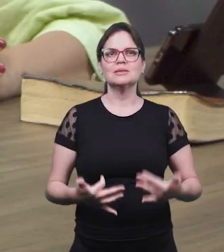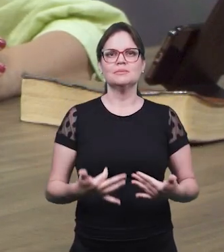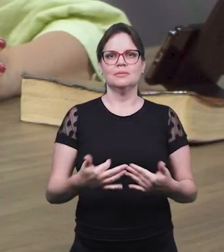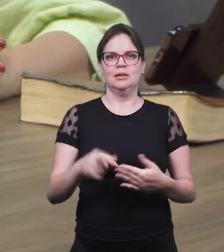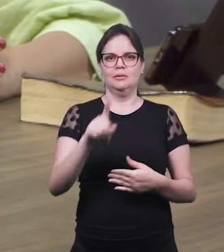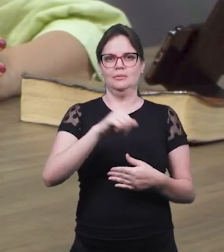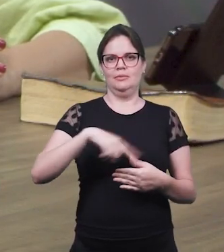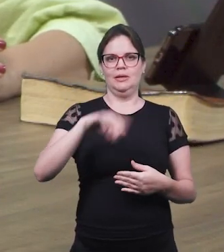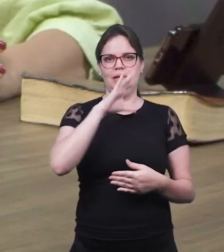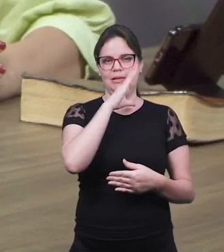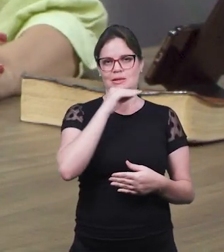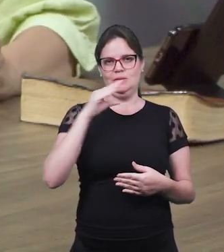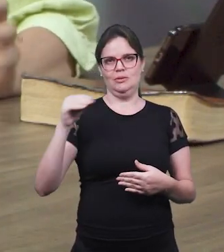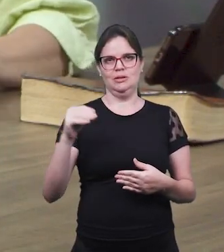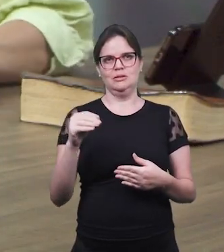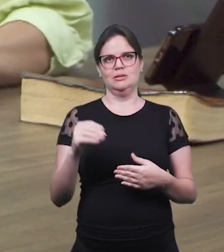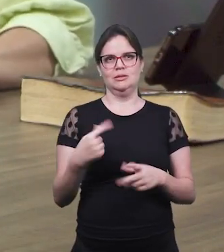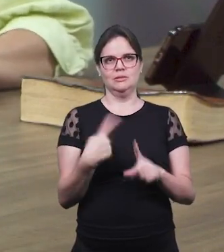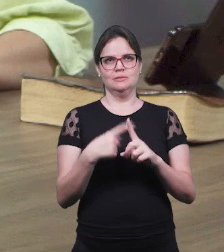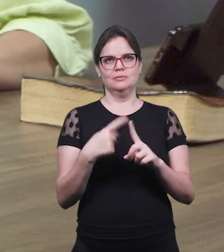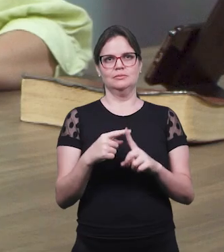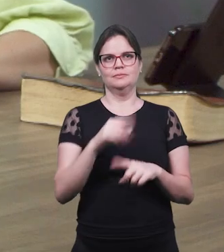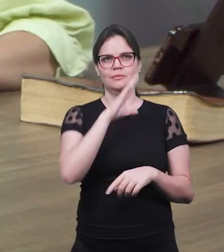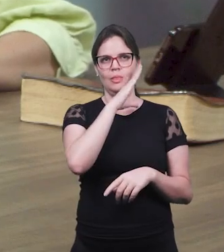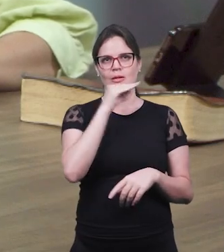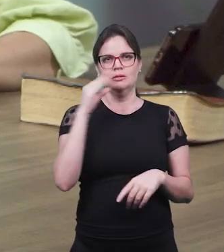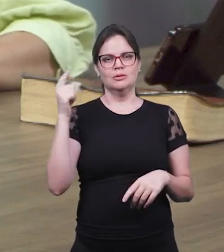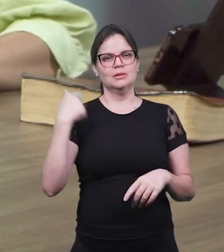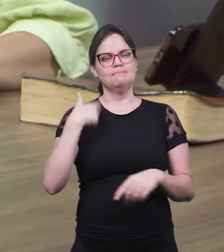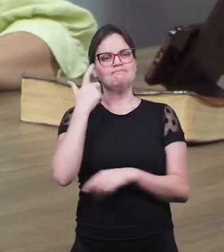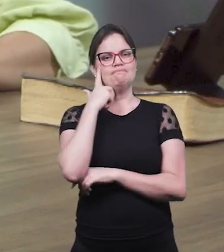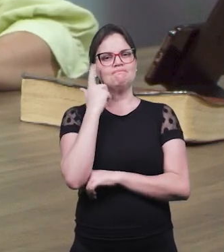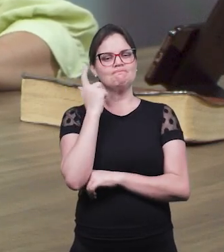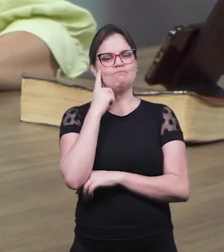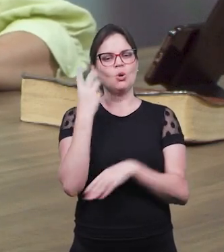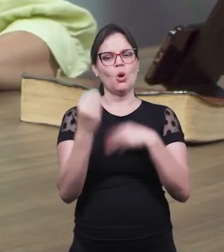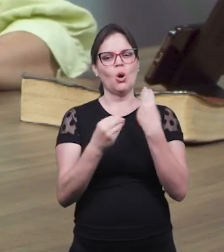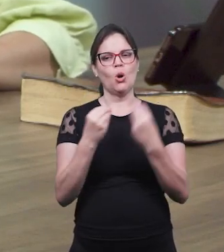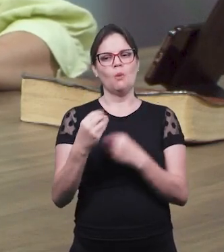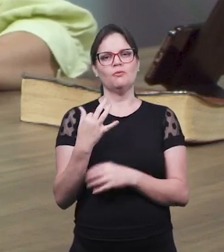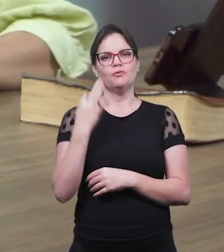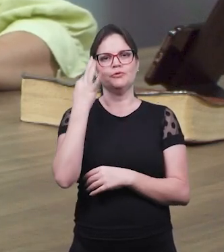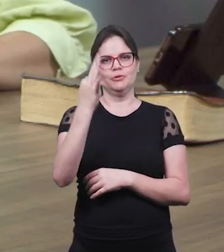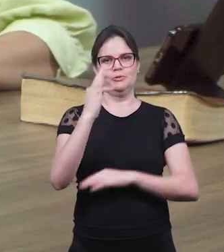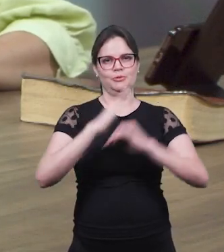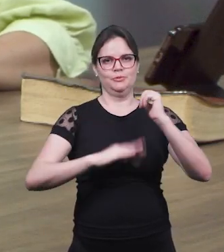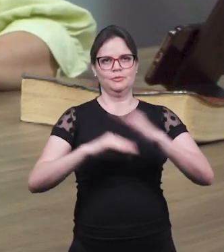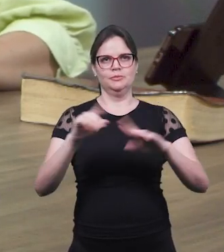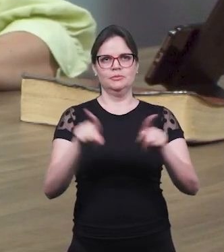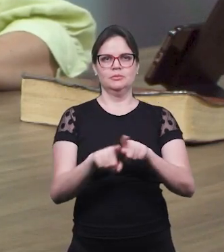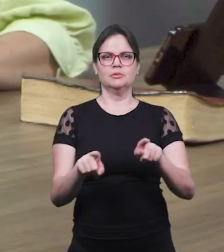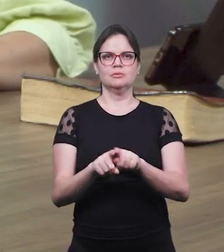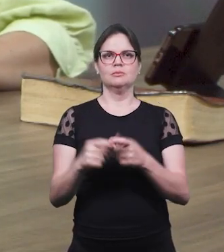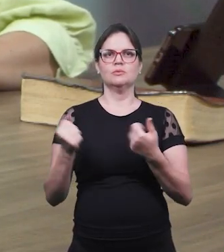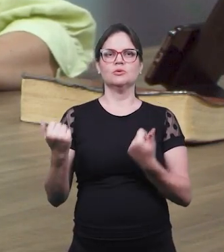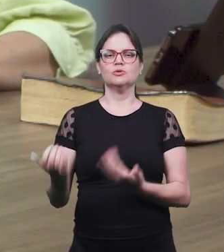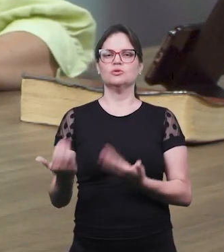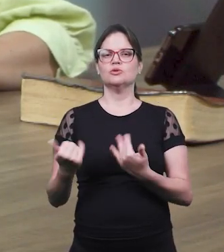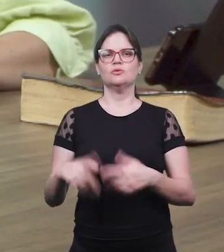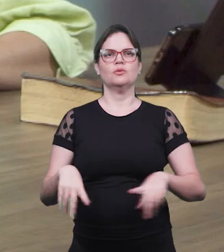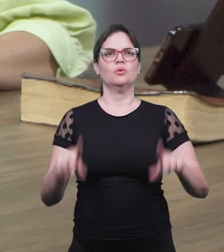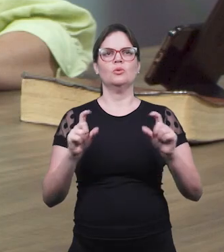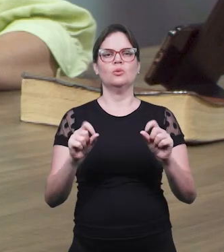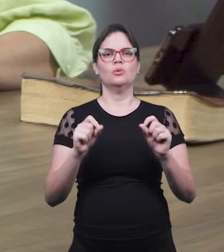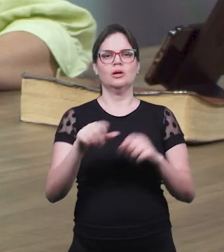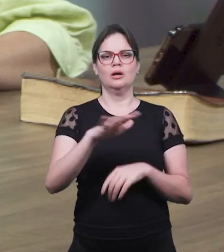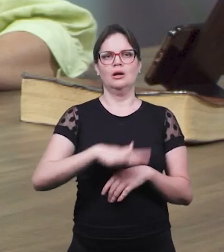nossos adolescentes, porque são adolescentes que começam a pensar na vida profissional, para os nossos jovens, o que